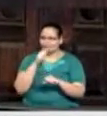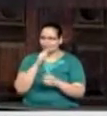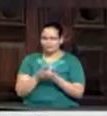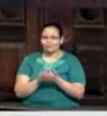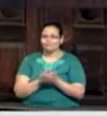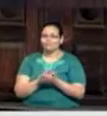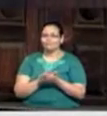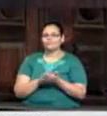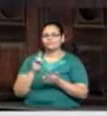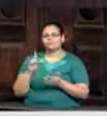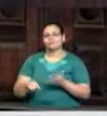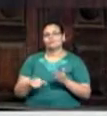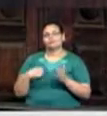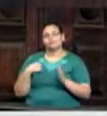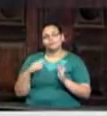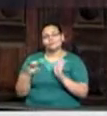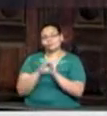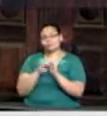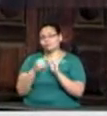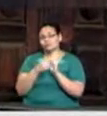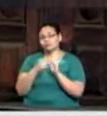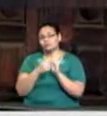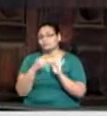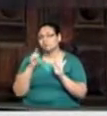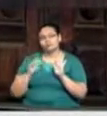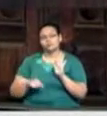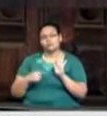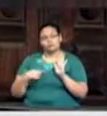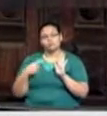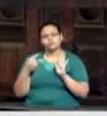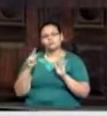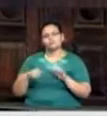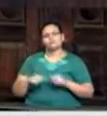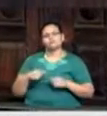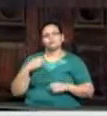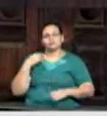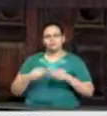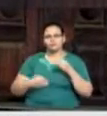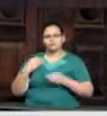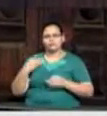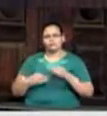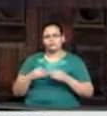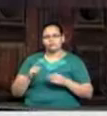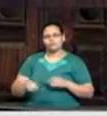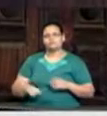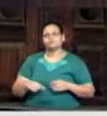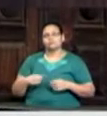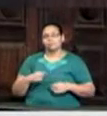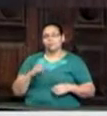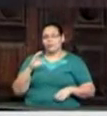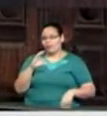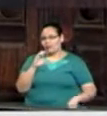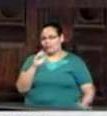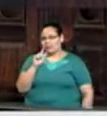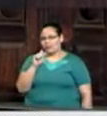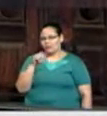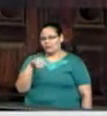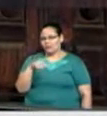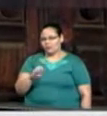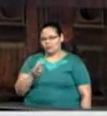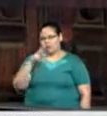menos dispositivo constitucional, que dê sustentação jurídica à ideia de que uma calamidade pública